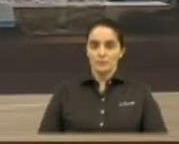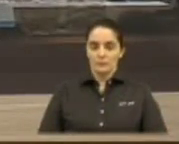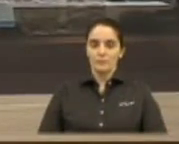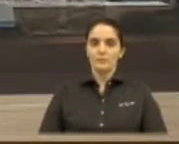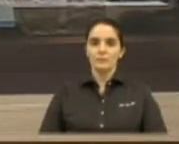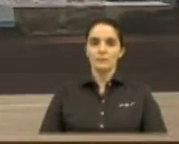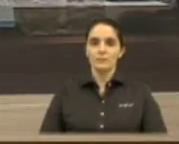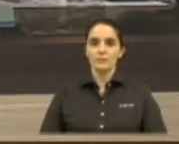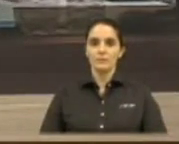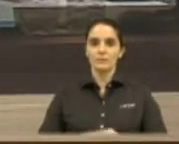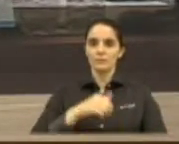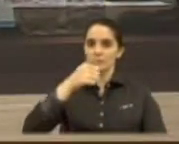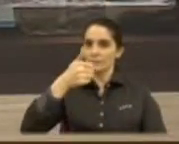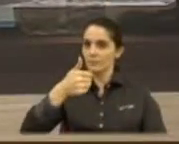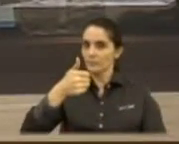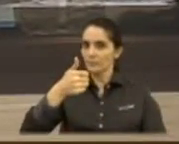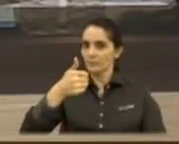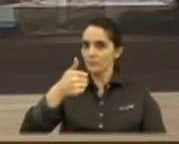Moção número